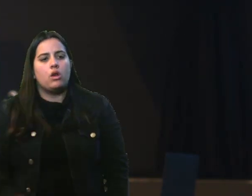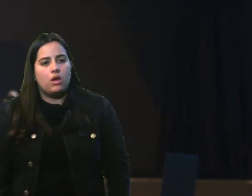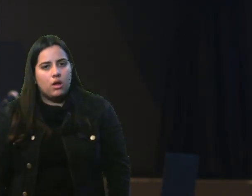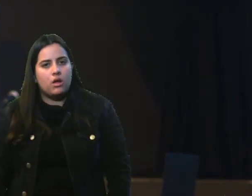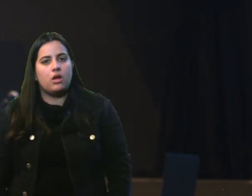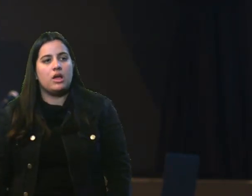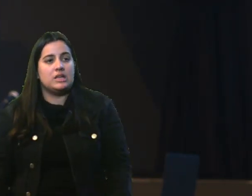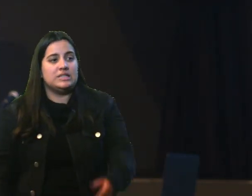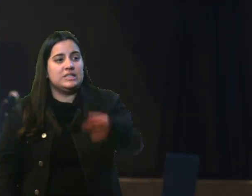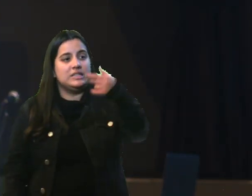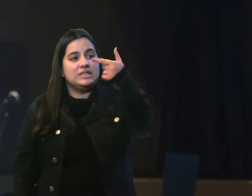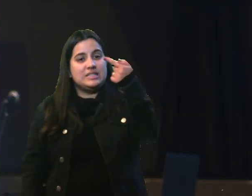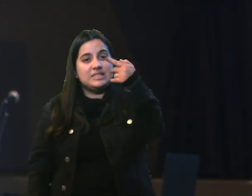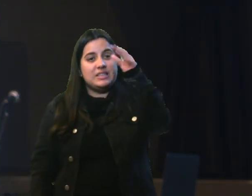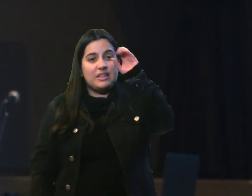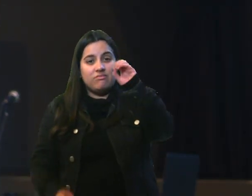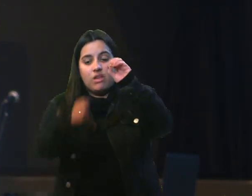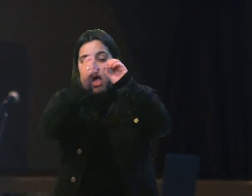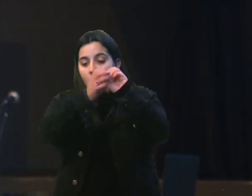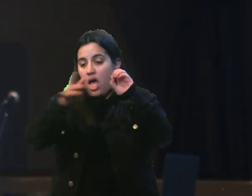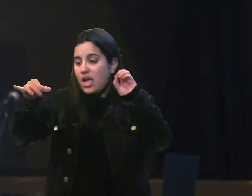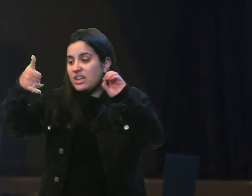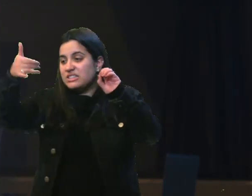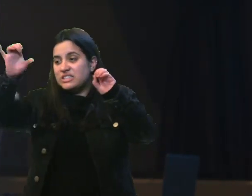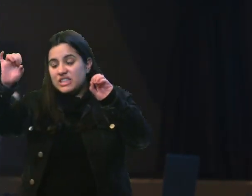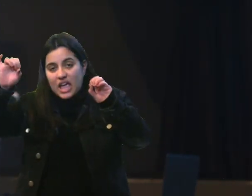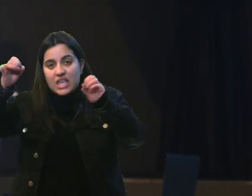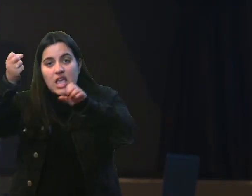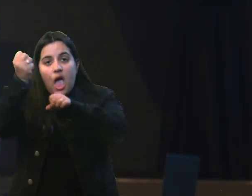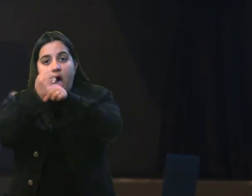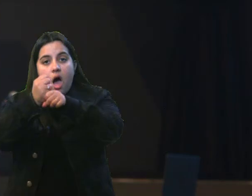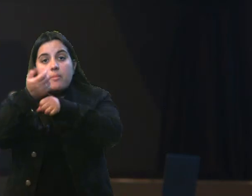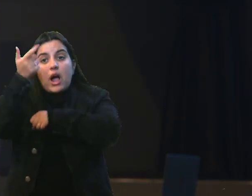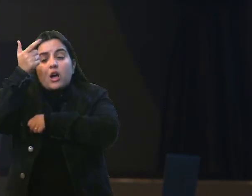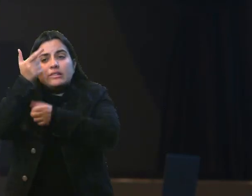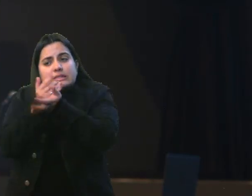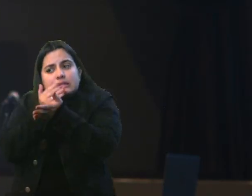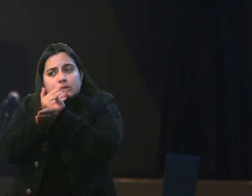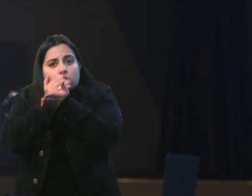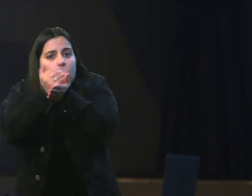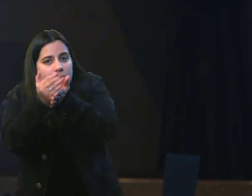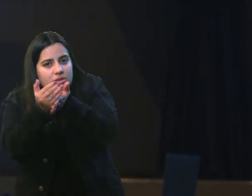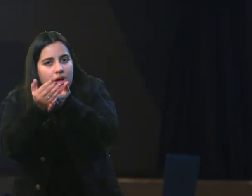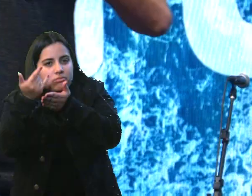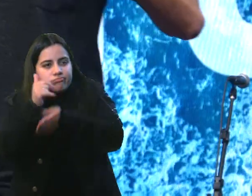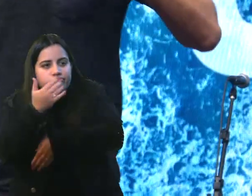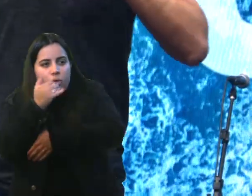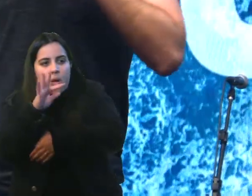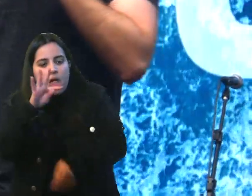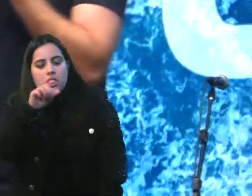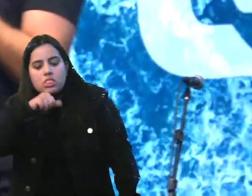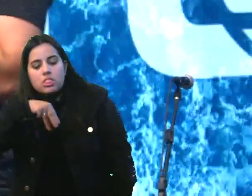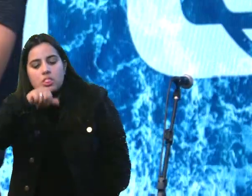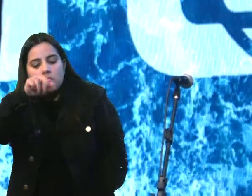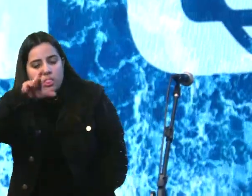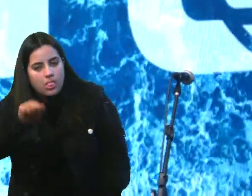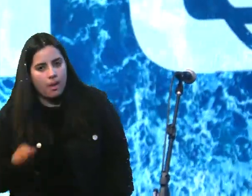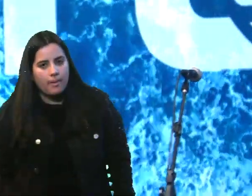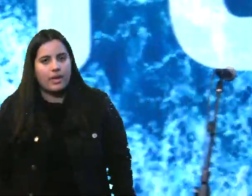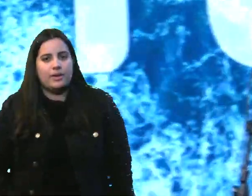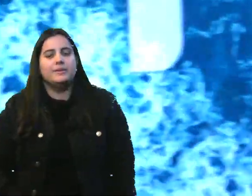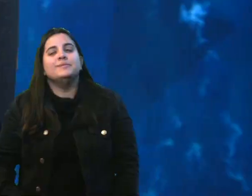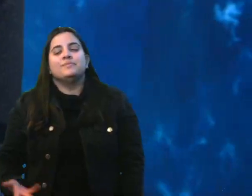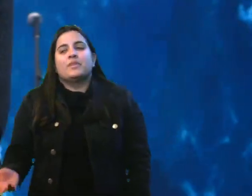70 a 100 anos para começar a dar fruto. Eu imagino num jardim